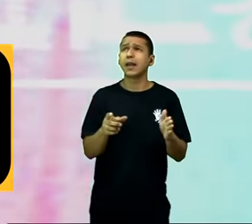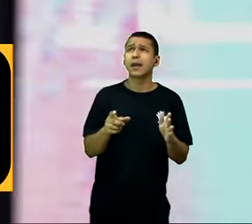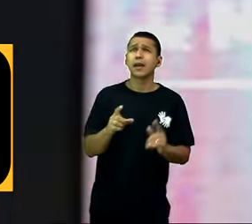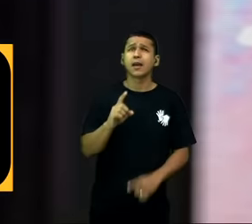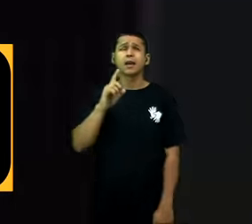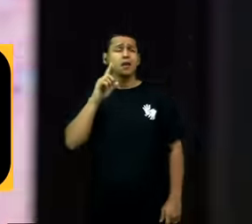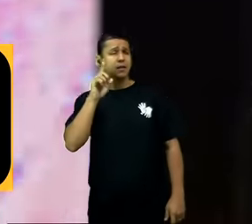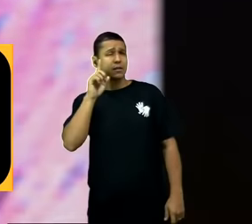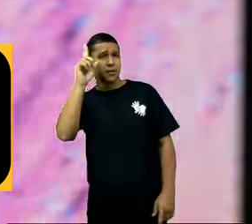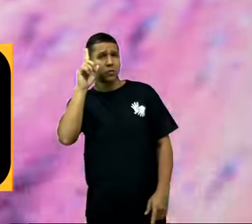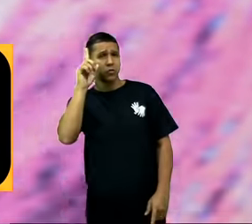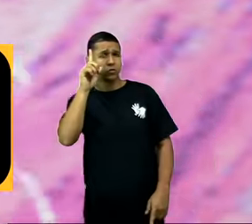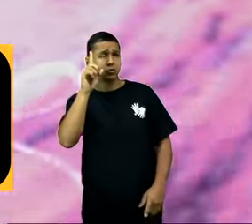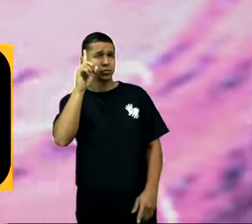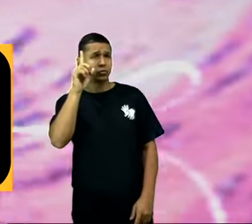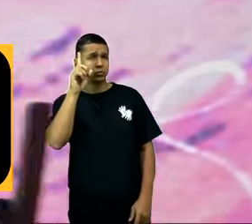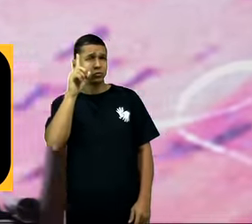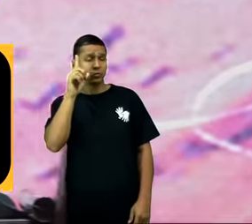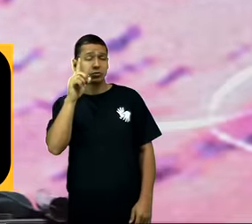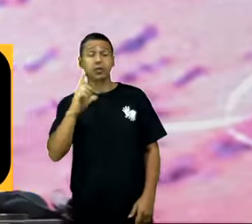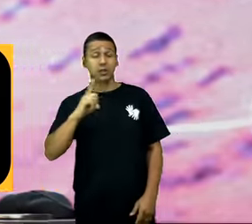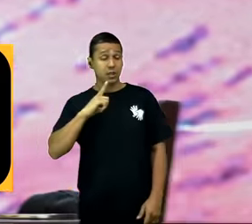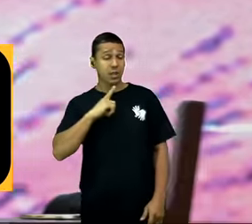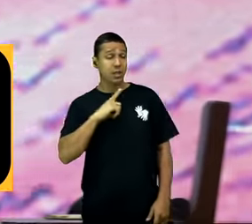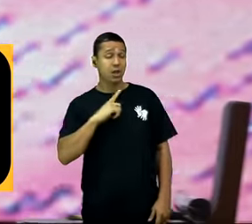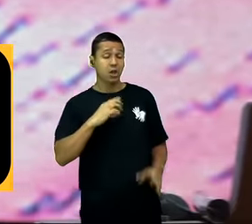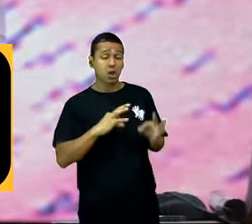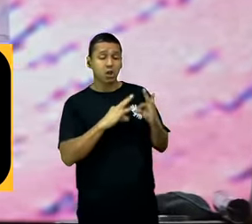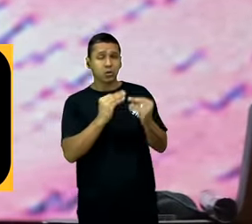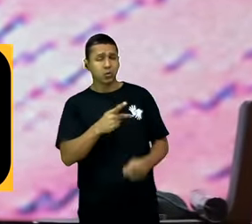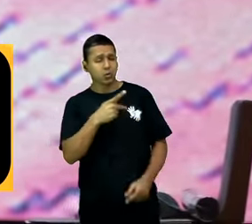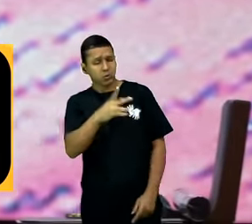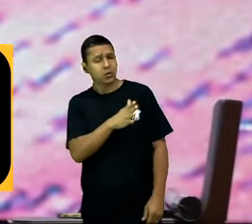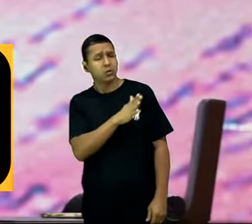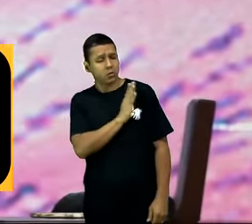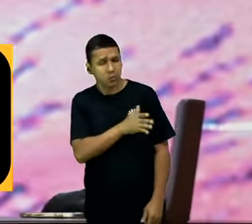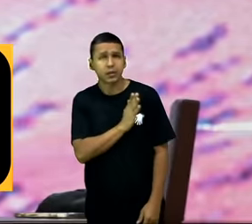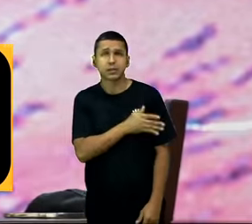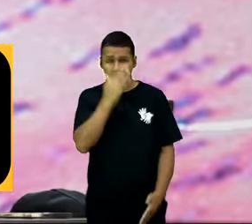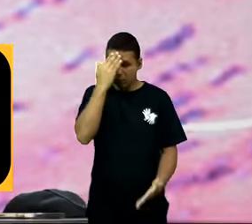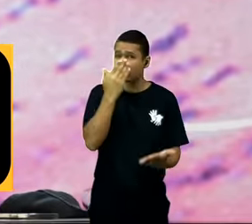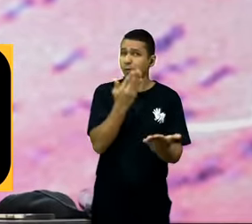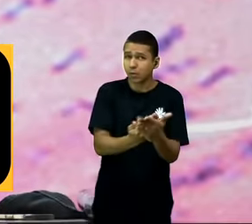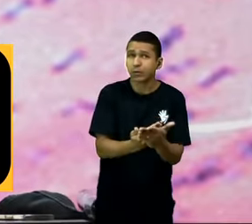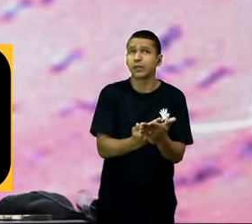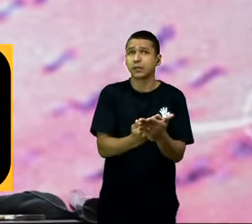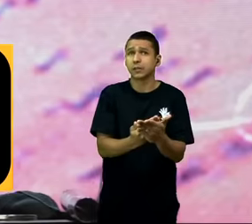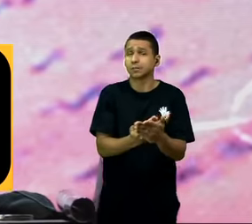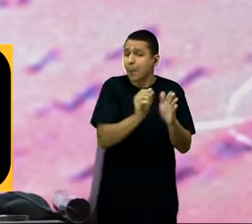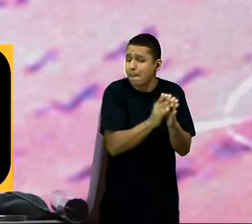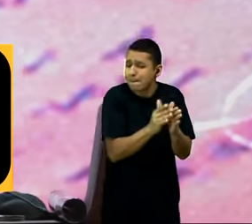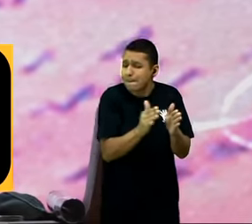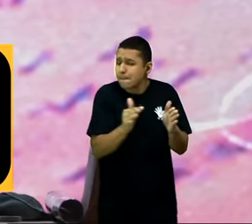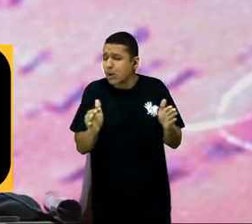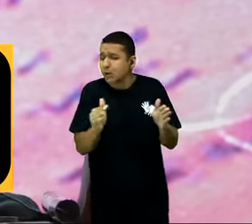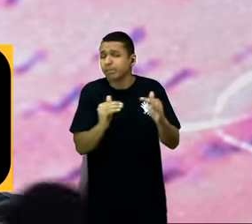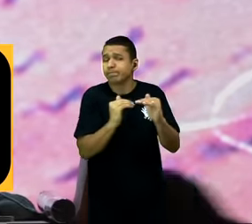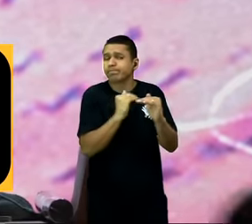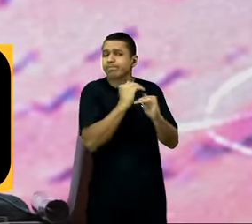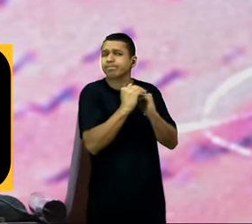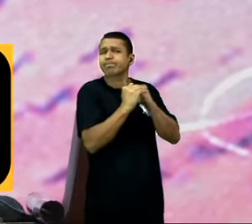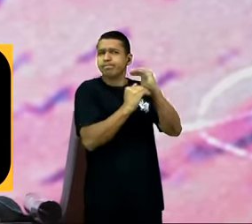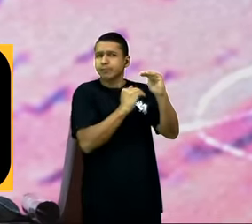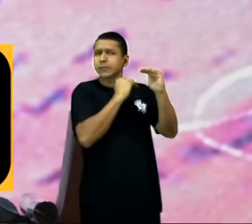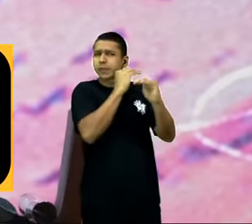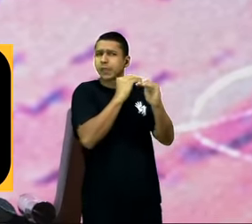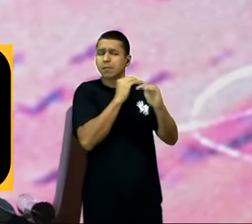aí? Alguém está aí? Diga, eu entendi, Senhor. Percebe que no processo de crescimento da caminhada dos discípulos com